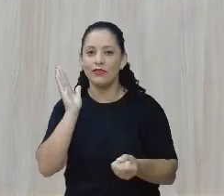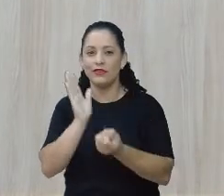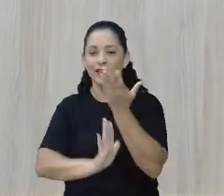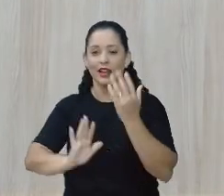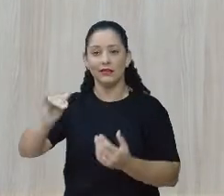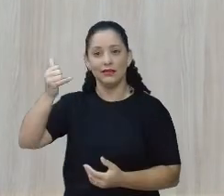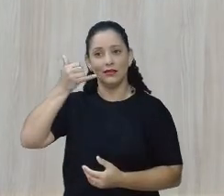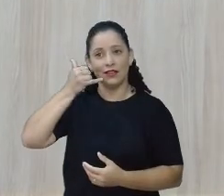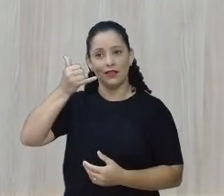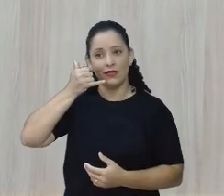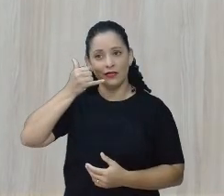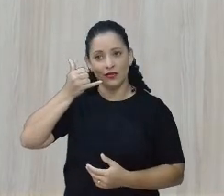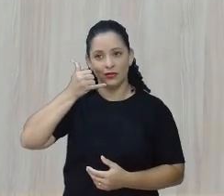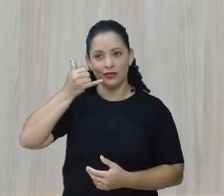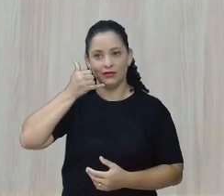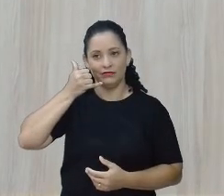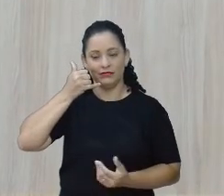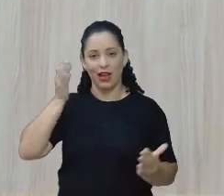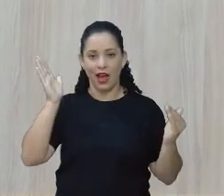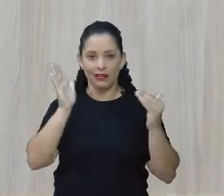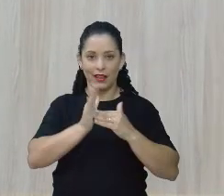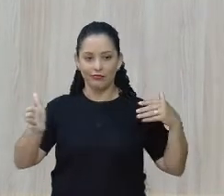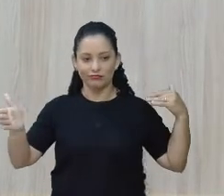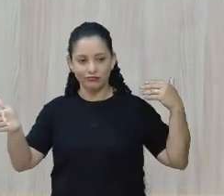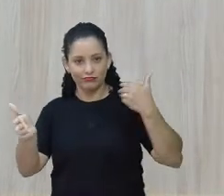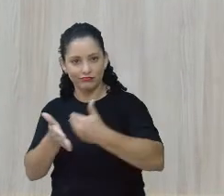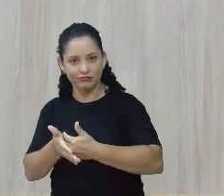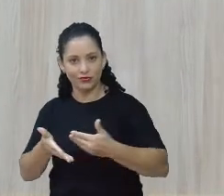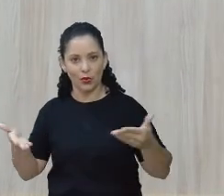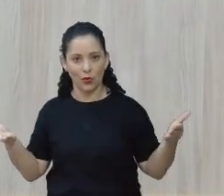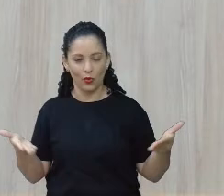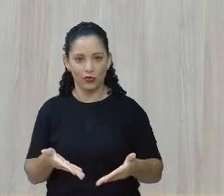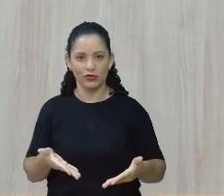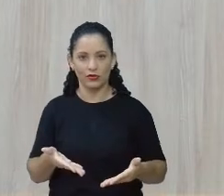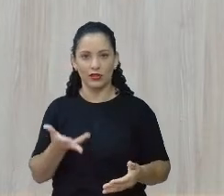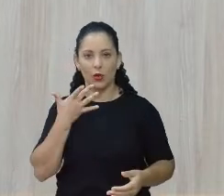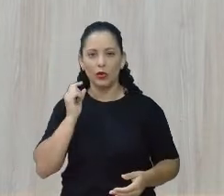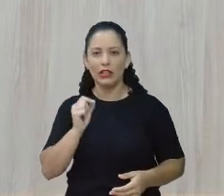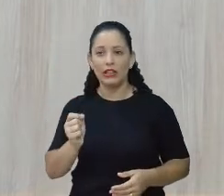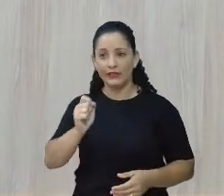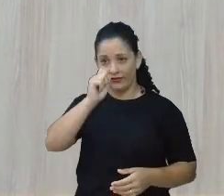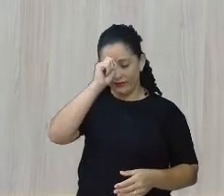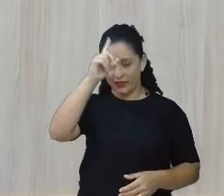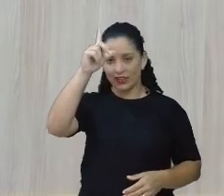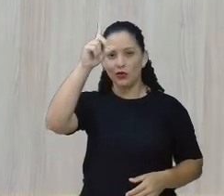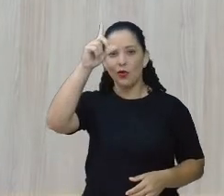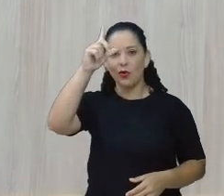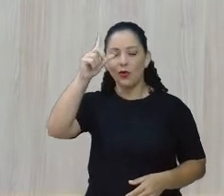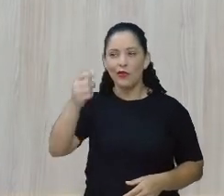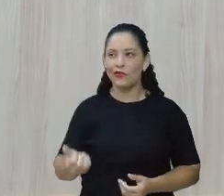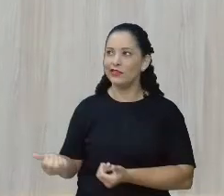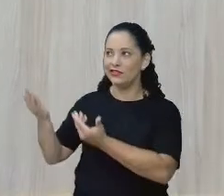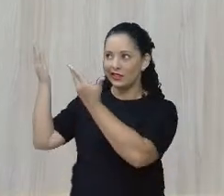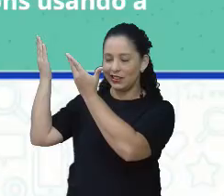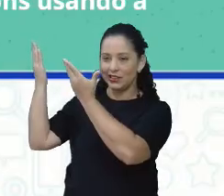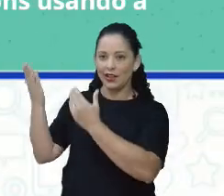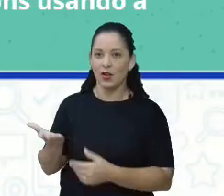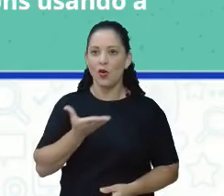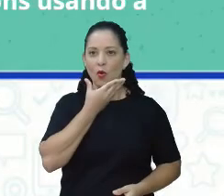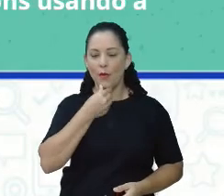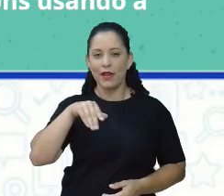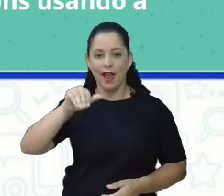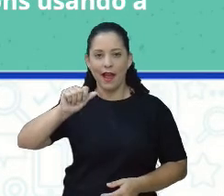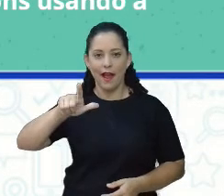telefone até os dias de hoje. Então, quem inventou o telefone foi esse moço aqui, o Alexander